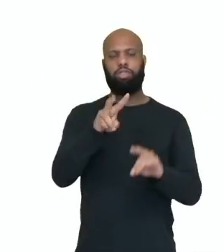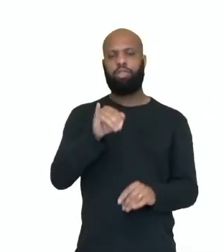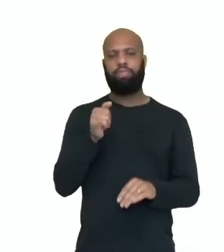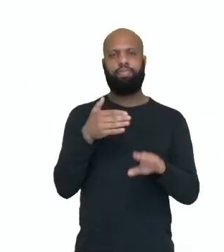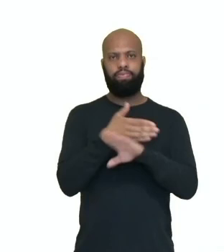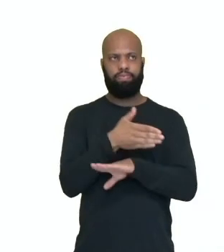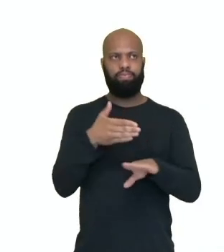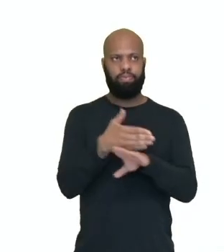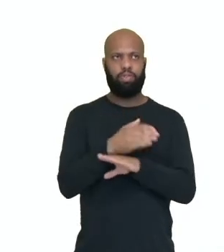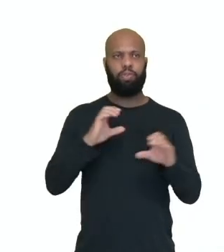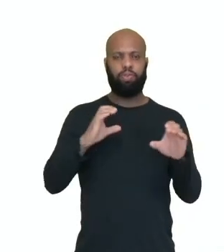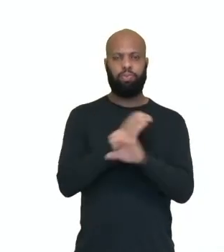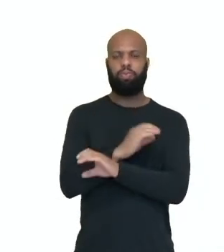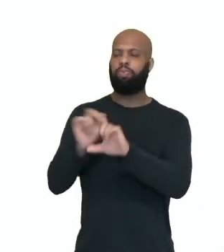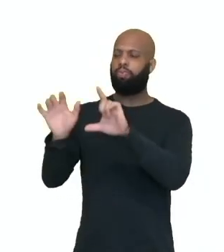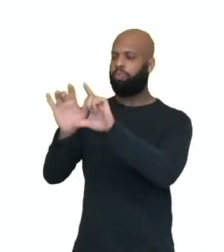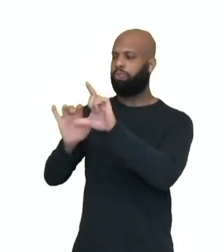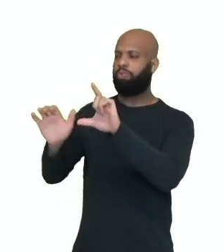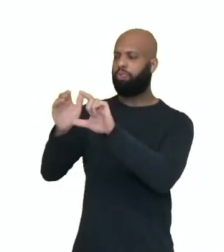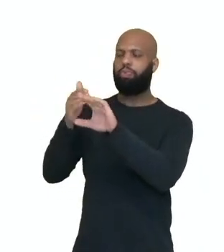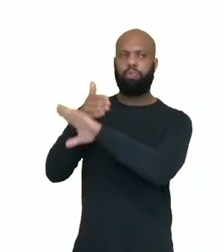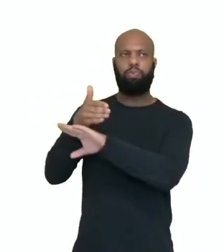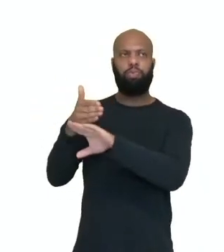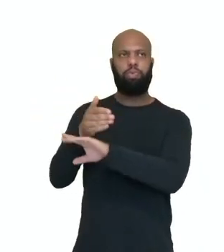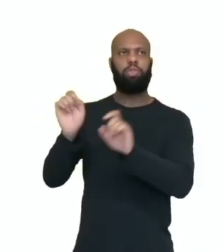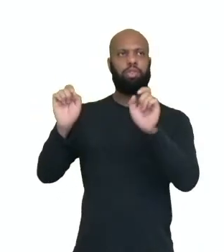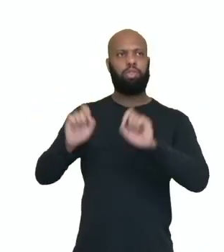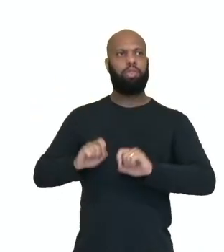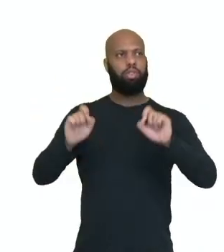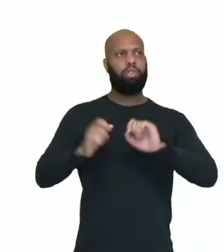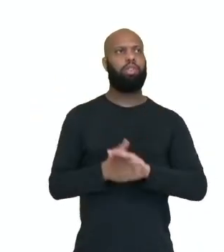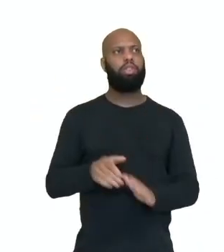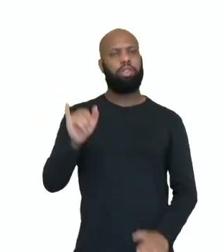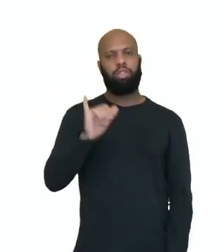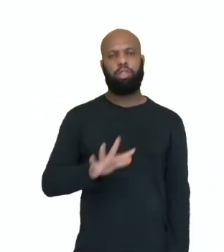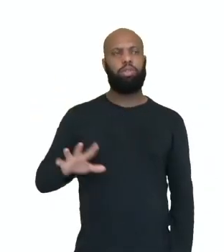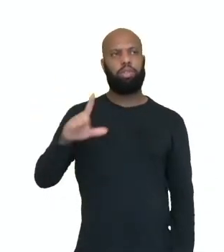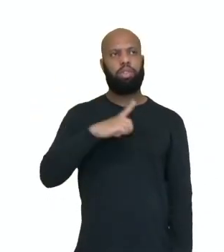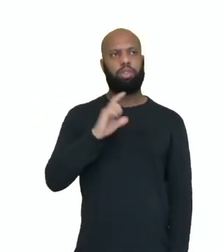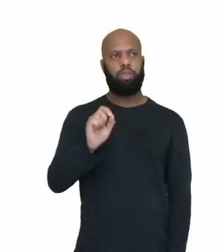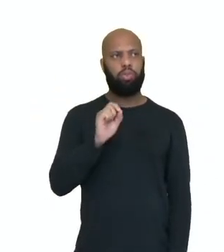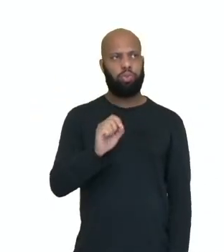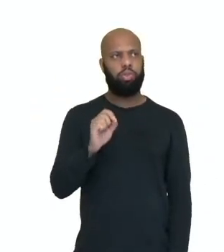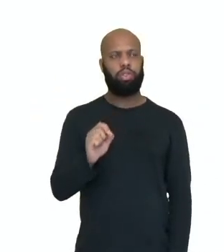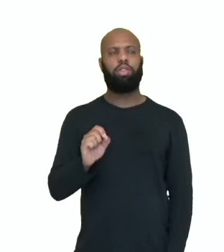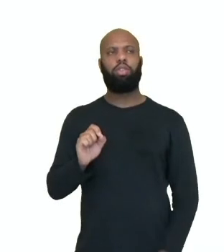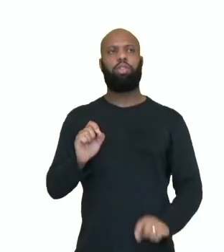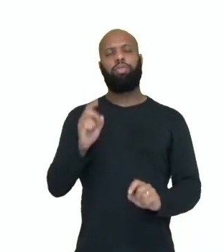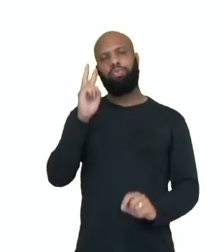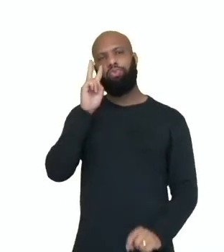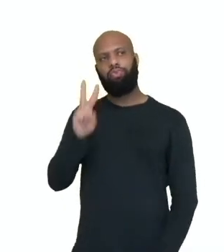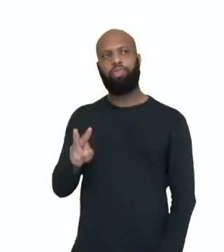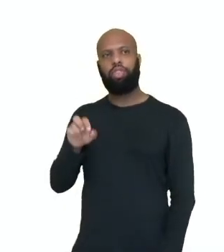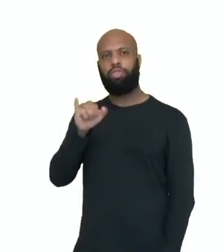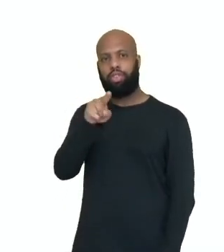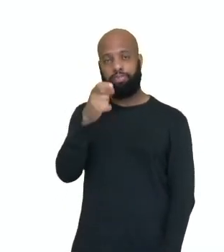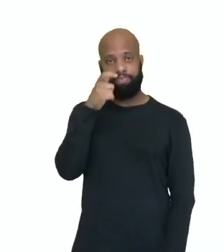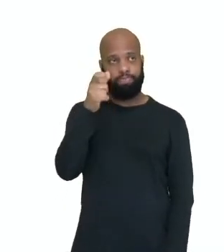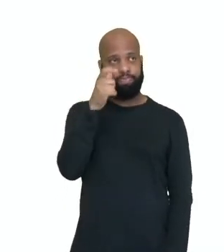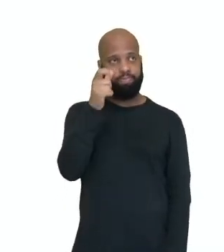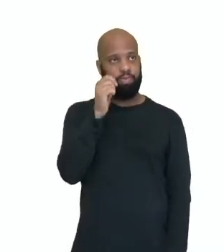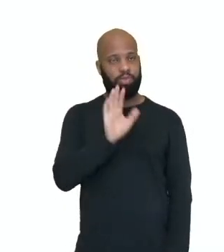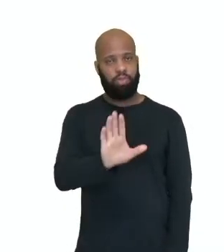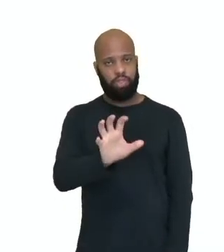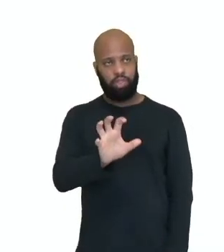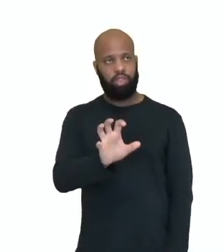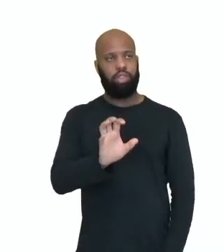o vídeo por completo, você pode estar utilizando o QR Code aqui. Então é uma imagem de uma parte lá do vídeo. Veja que assistindo esse vídeo você